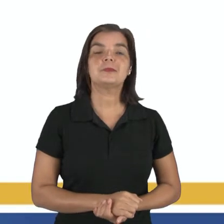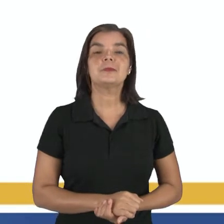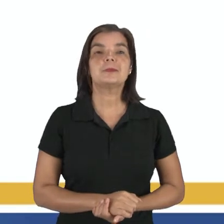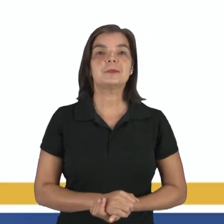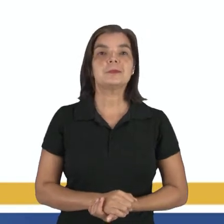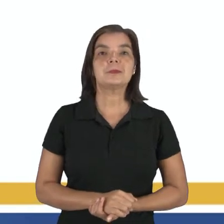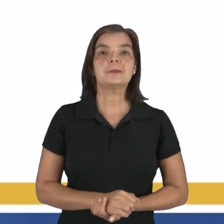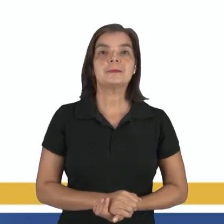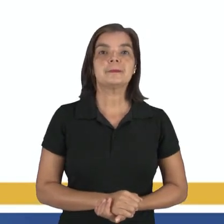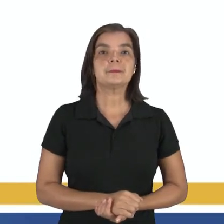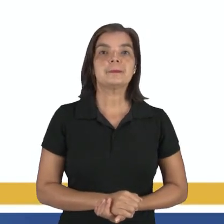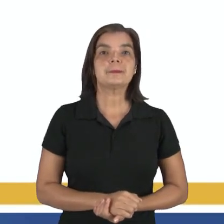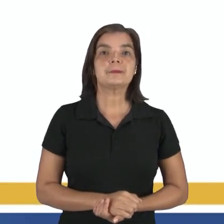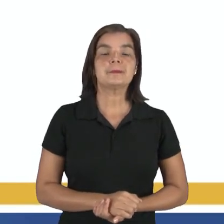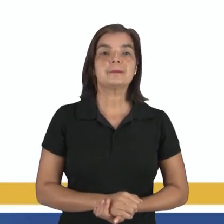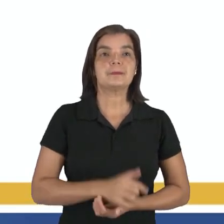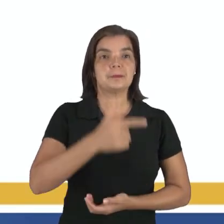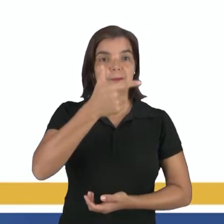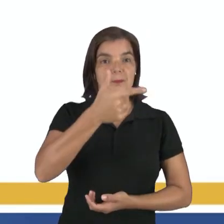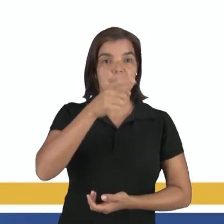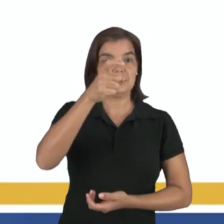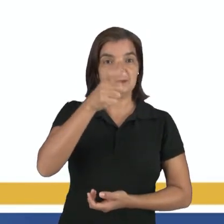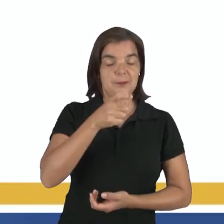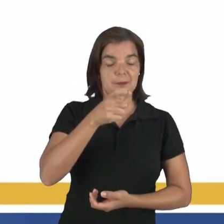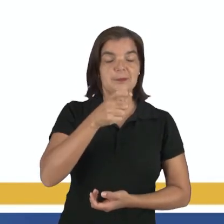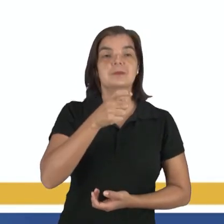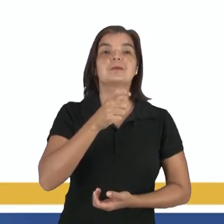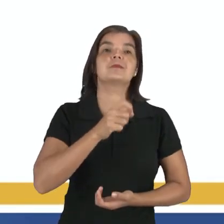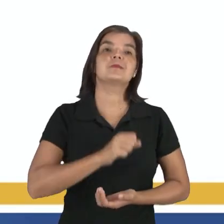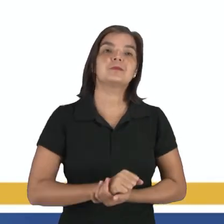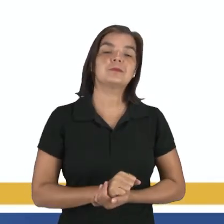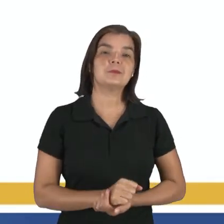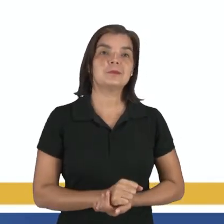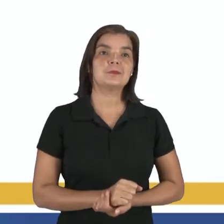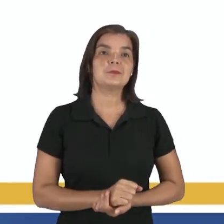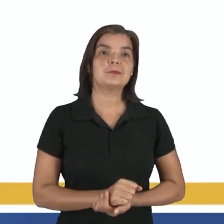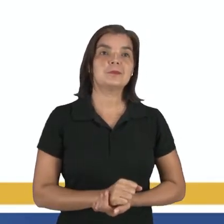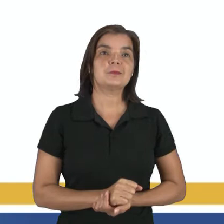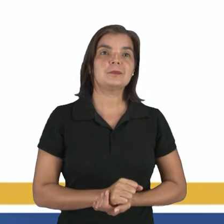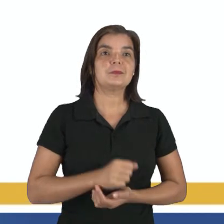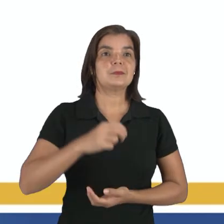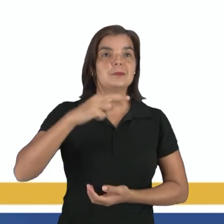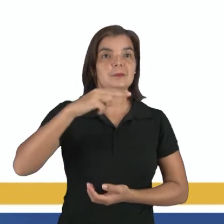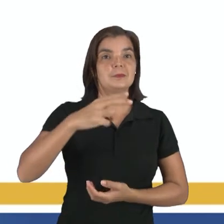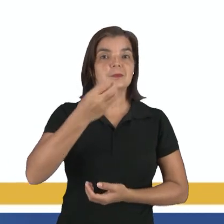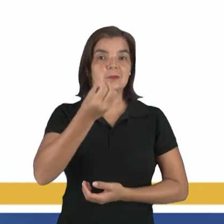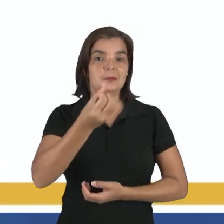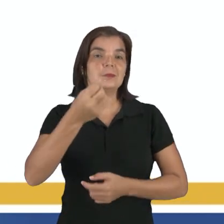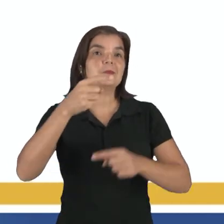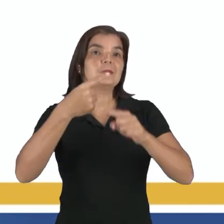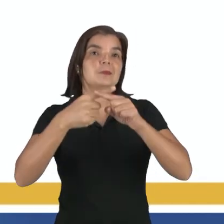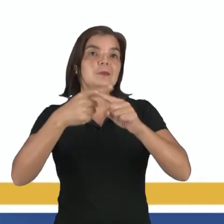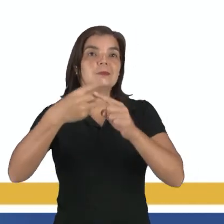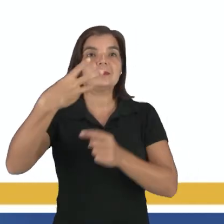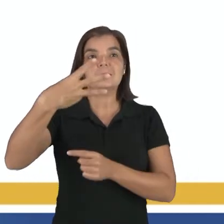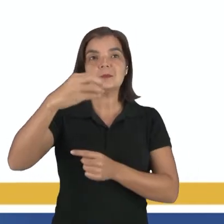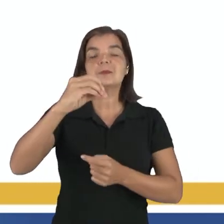extremos pelos meios e se canto duas vezes x = 6 x 30